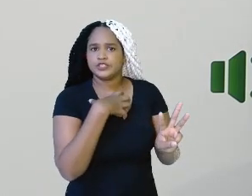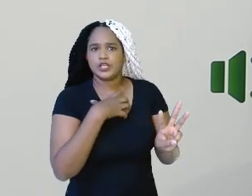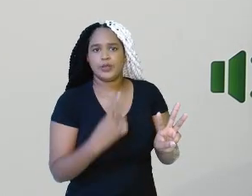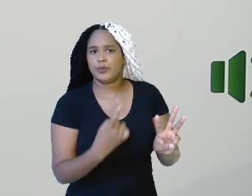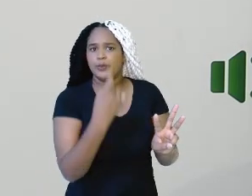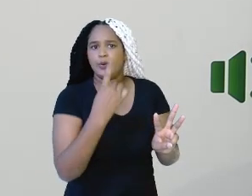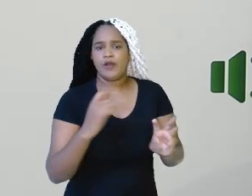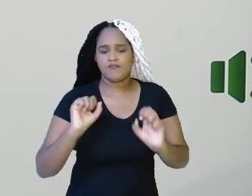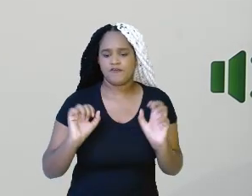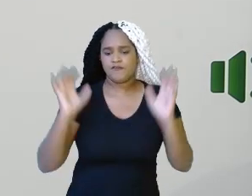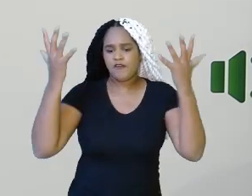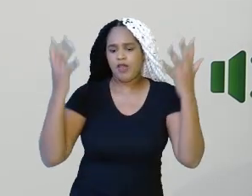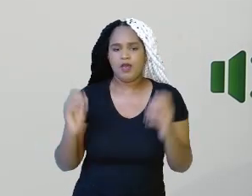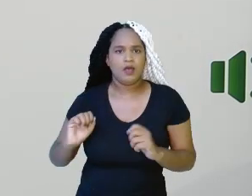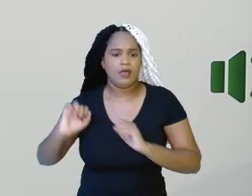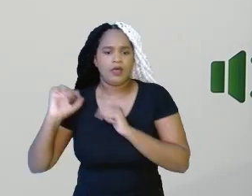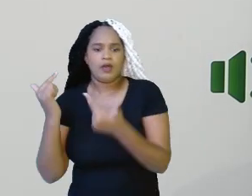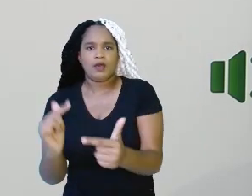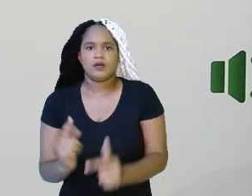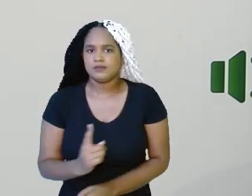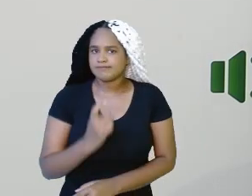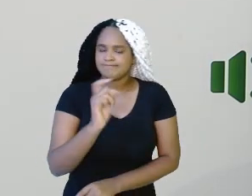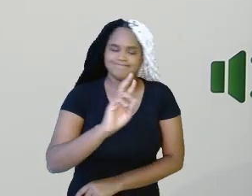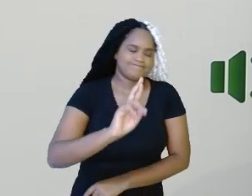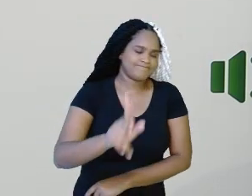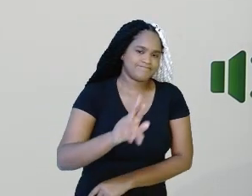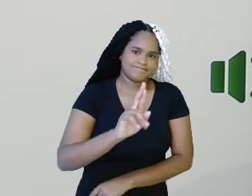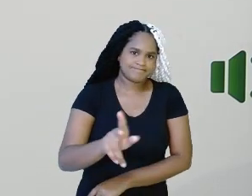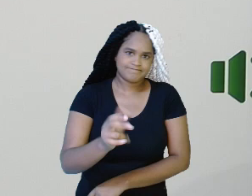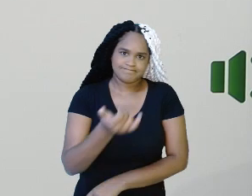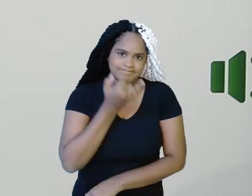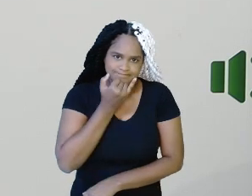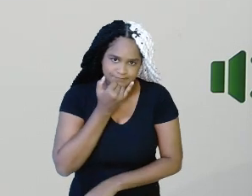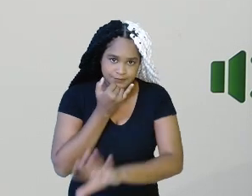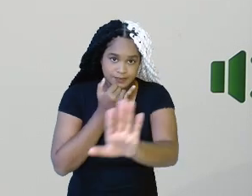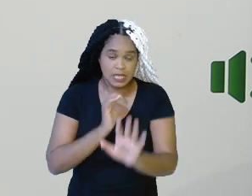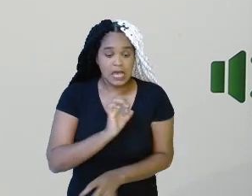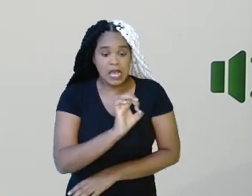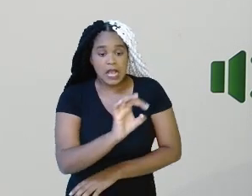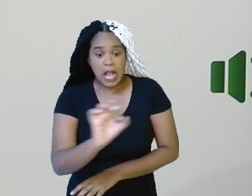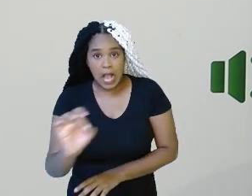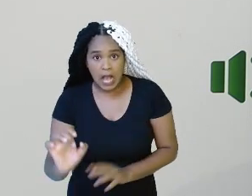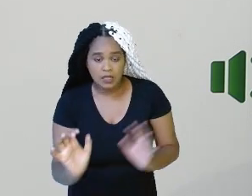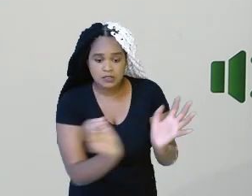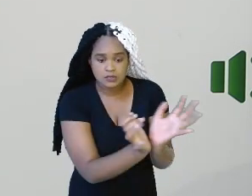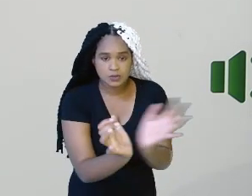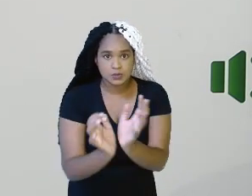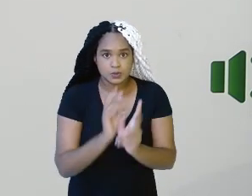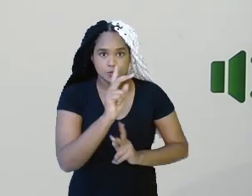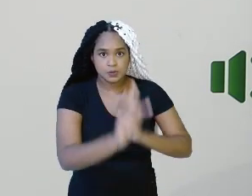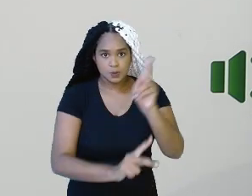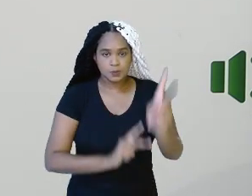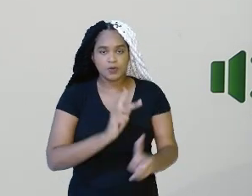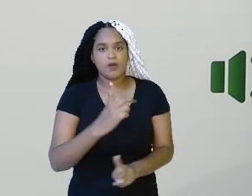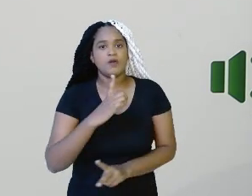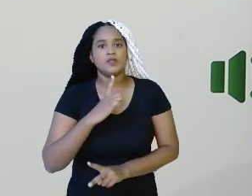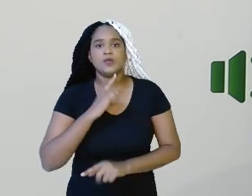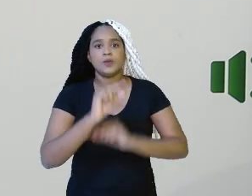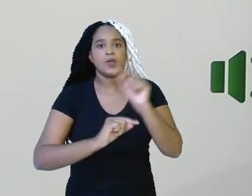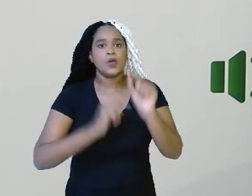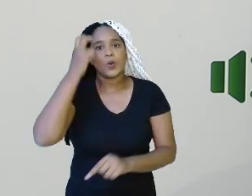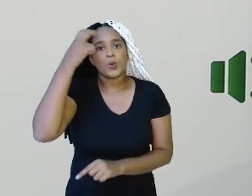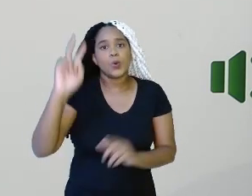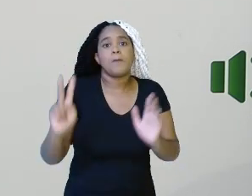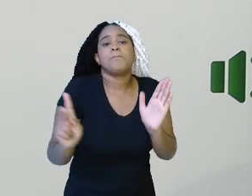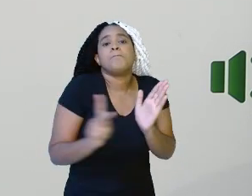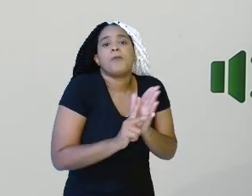festas, as mesmas tradições. Não é assim. Cada tribo, cada etnia indígena, ela tem a sua cultura,